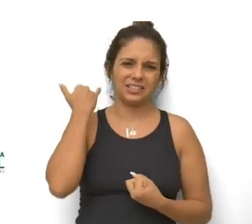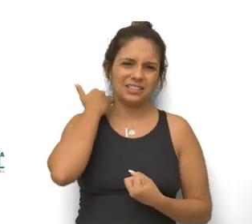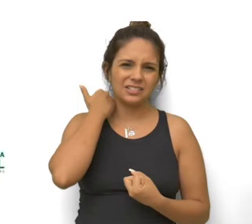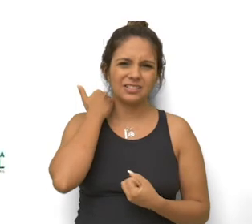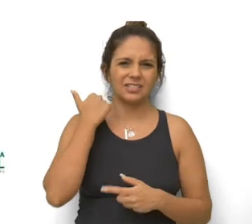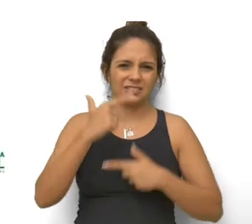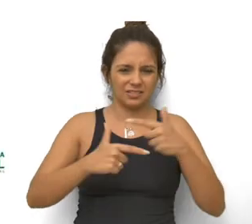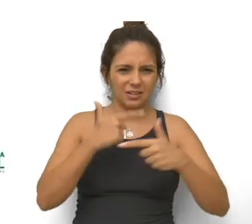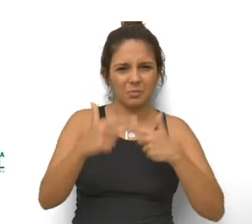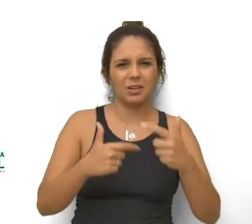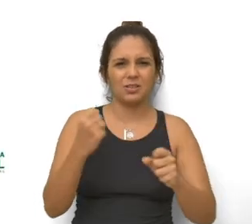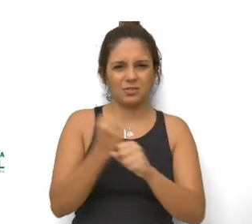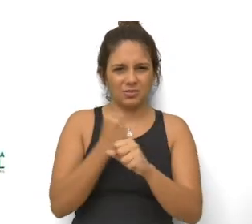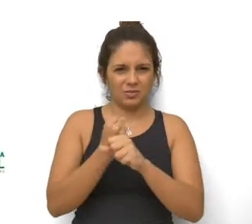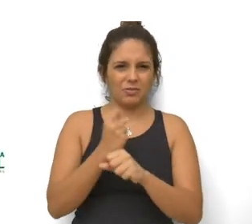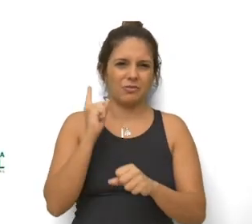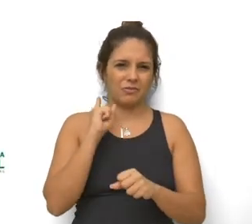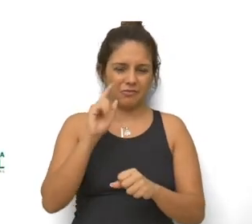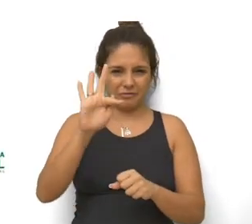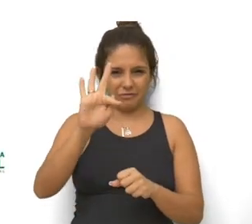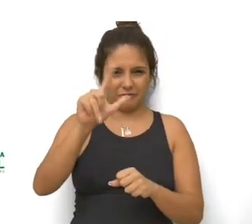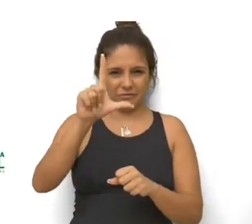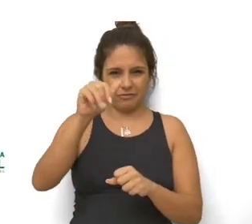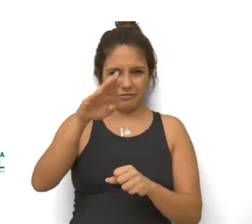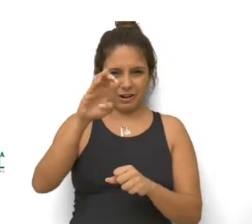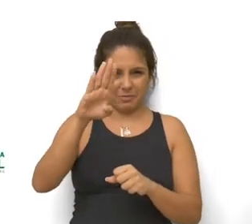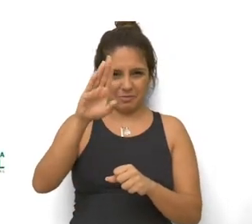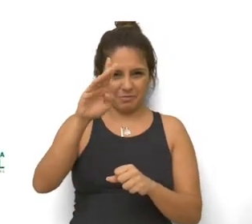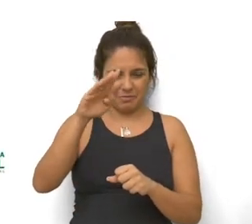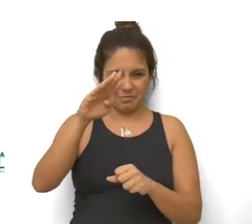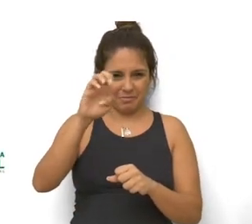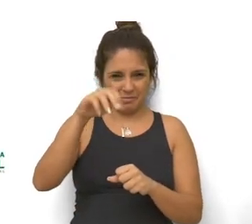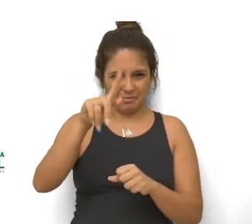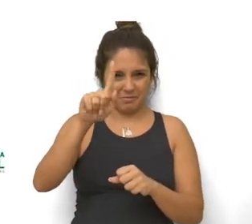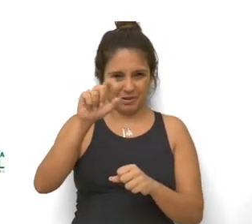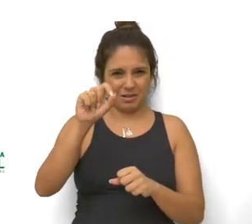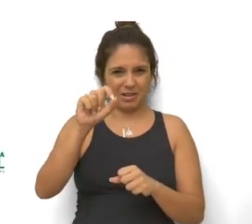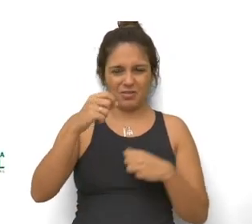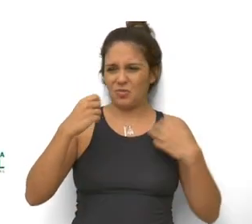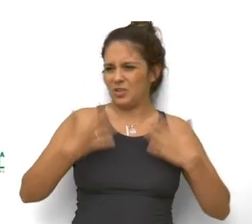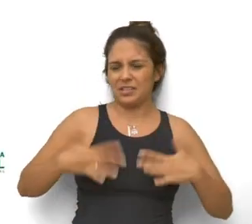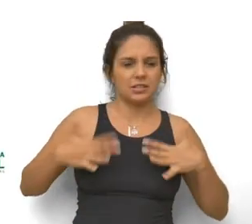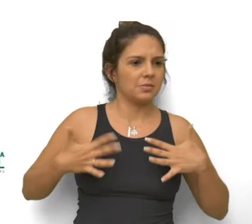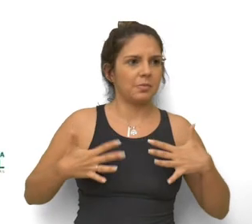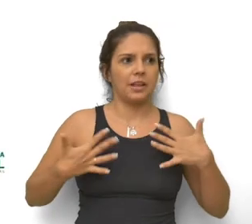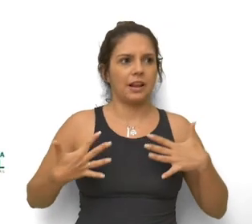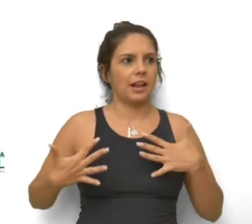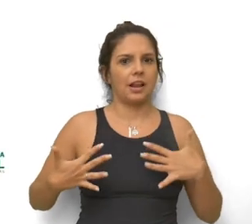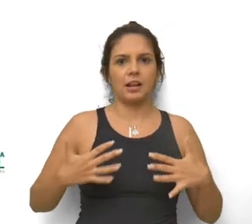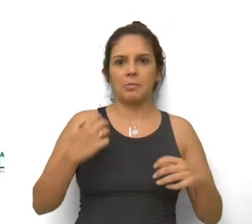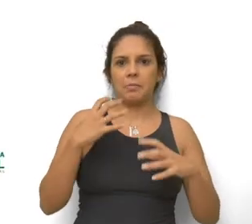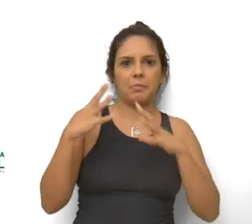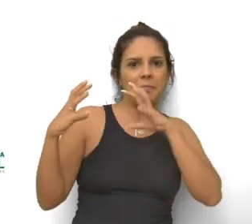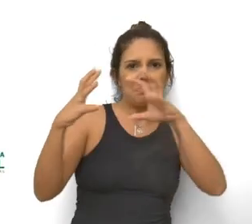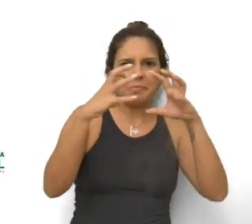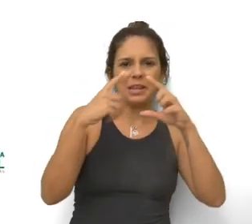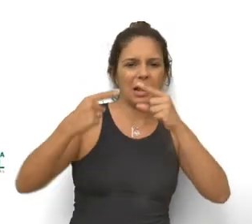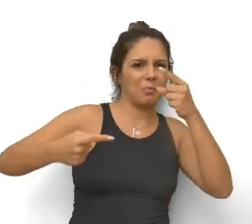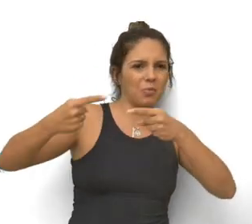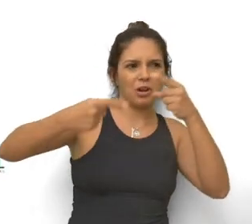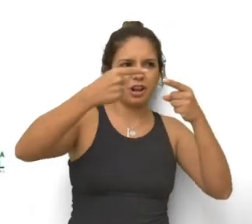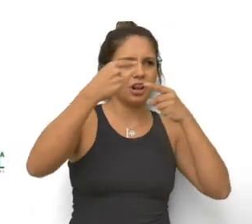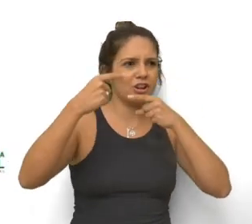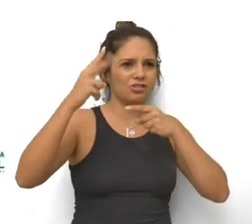No trabalho de construção do Flamengo, ficou completamente desesperada com as brigas políticas